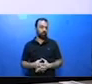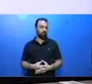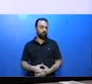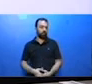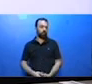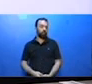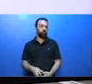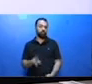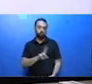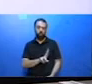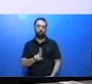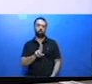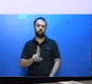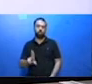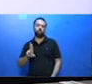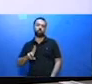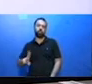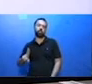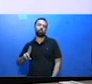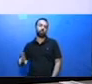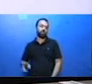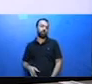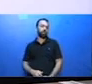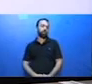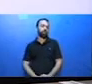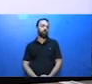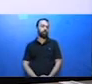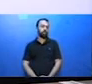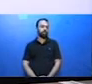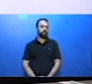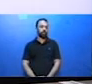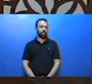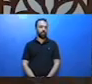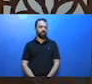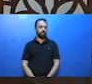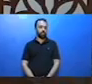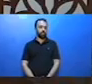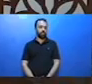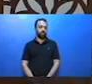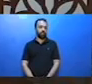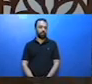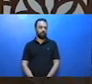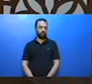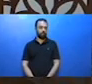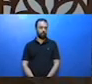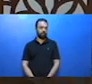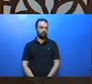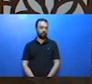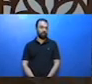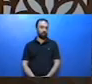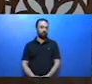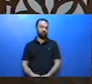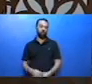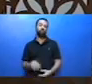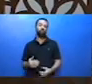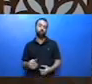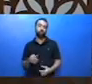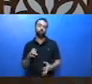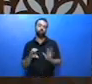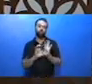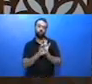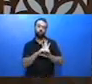Vamos nomear de novo o Quarteto Fantástico. E aqui, nós vamos trabalhar um